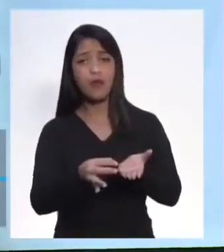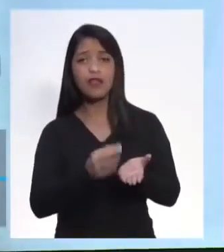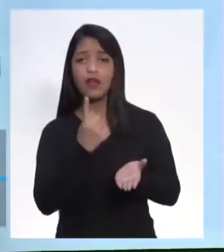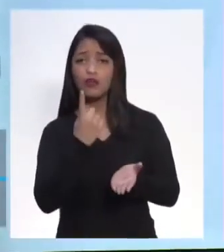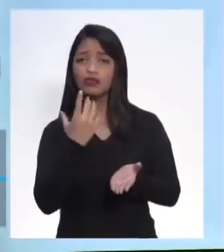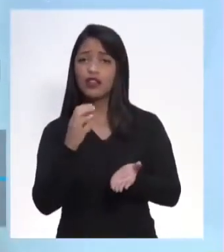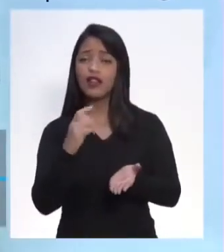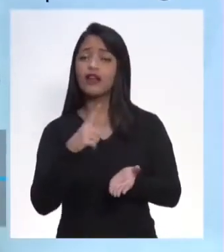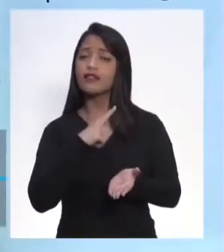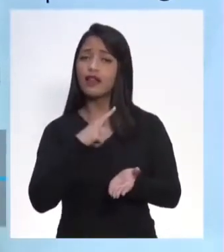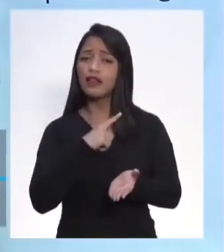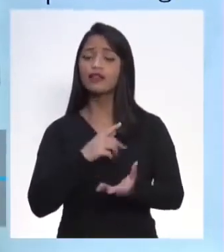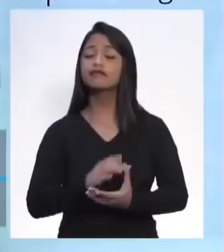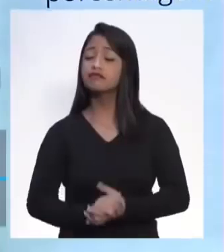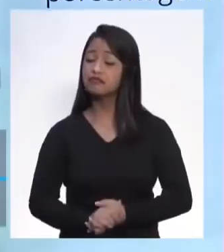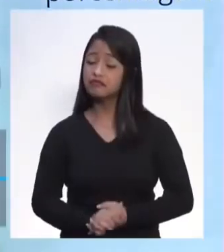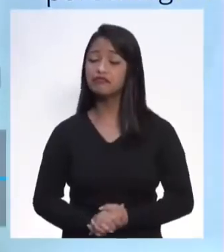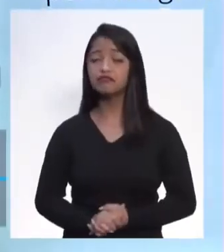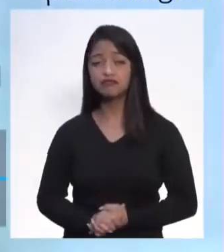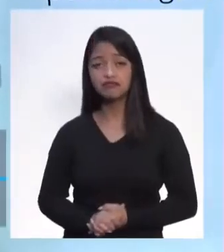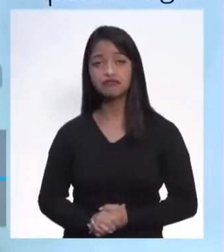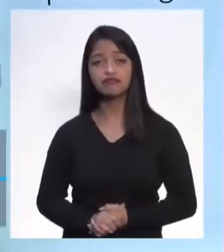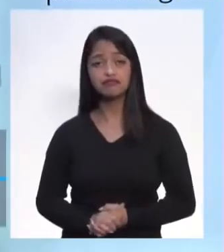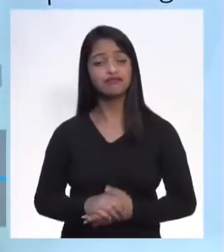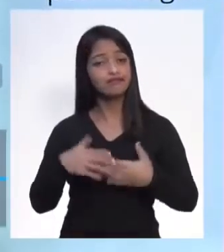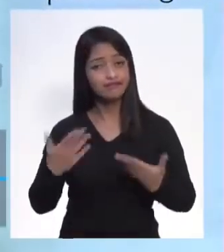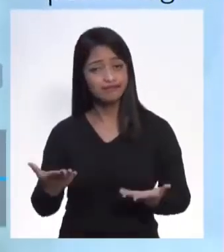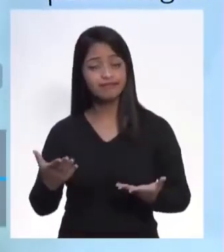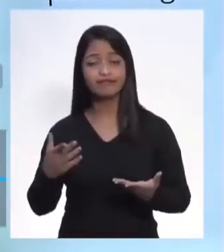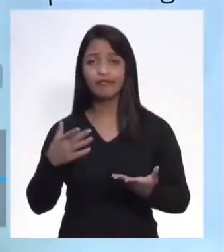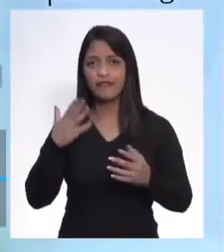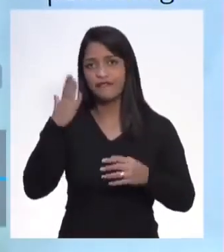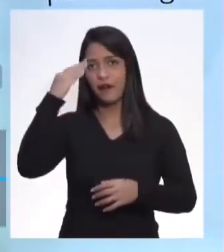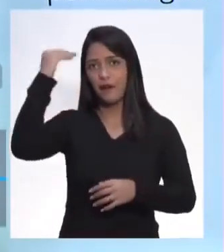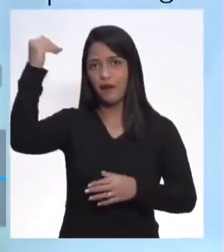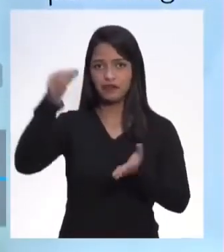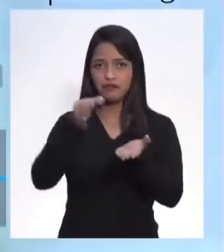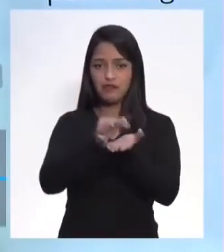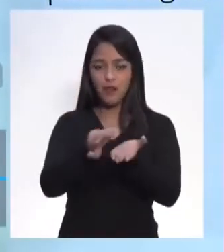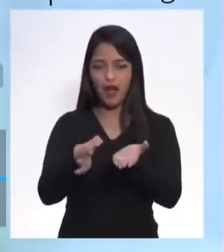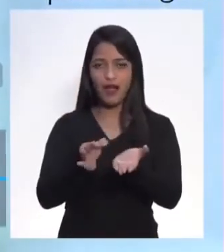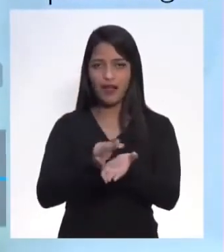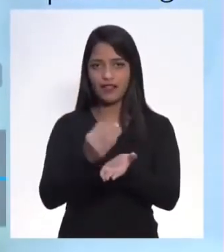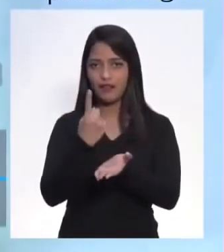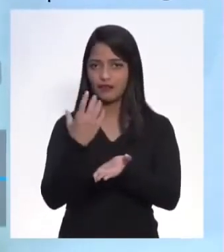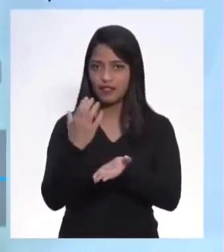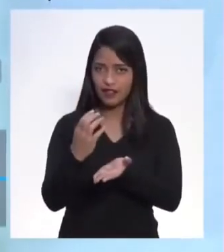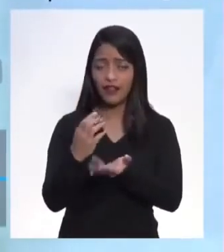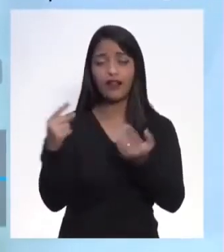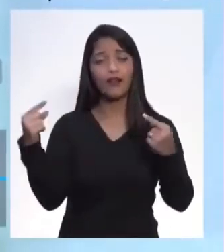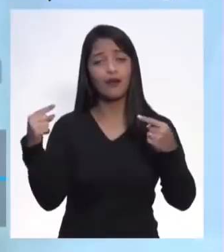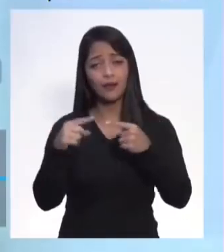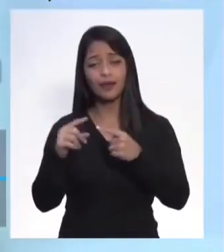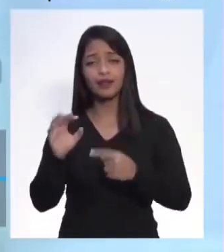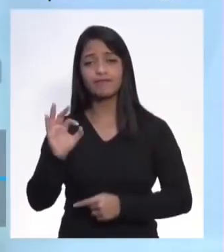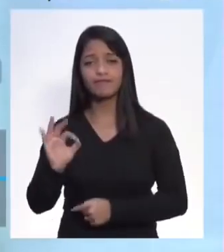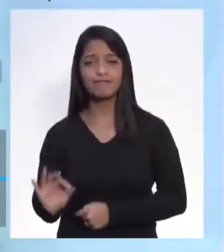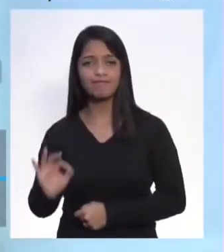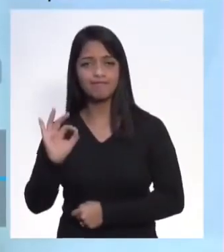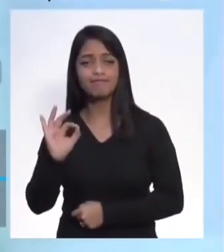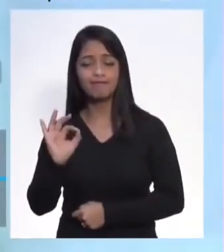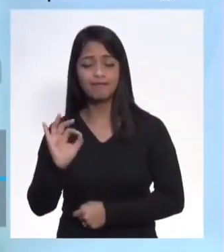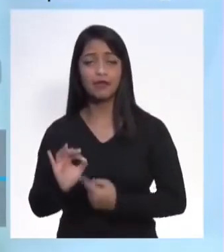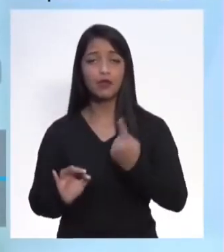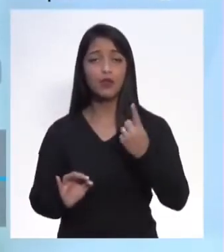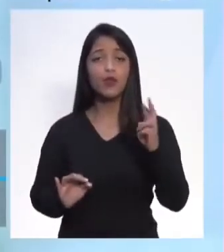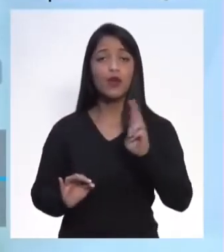na famosa ou quase extinta moedinha de 1 centavo, a gente está falando uma porcentagem também. A gente está falando em